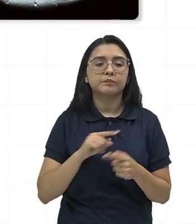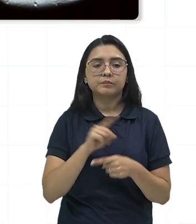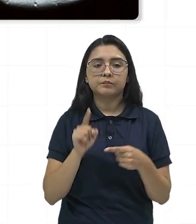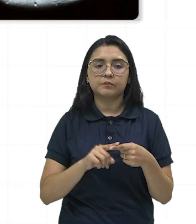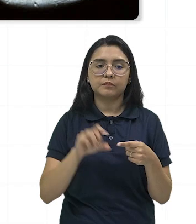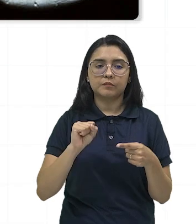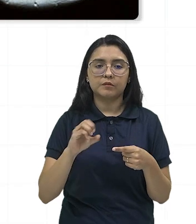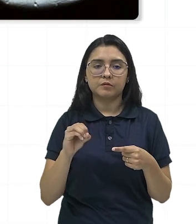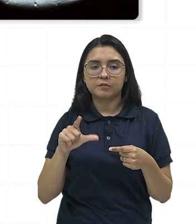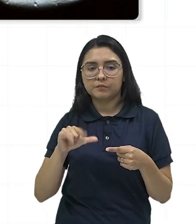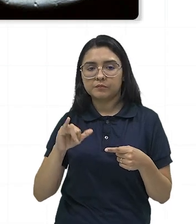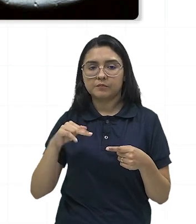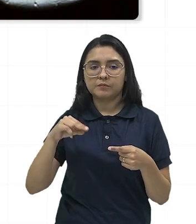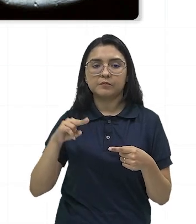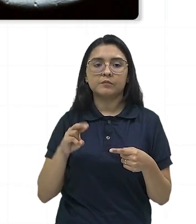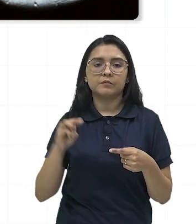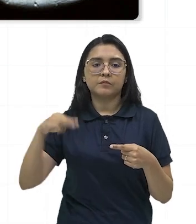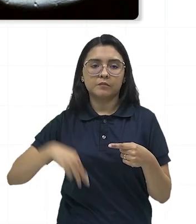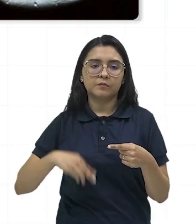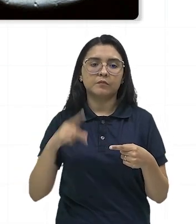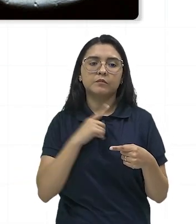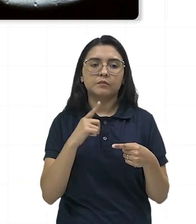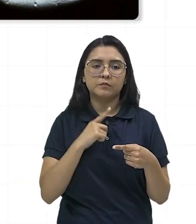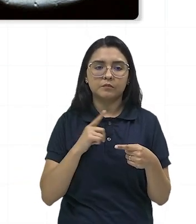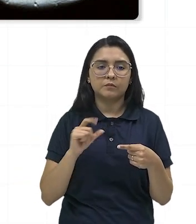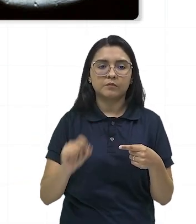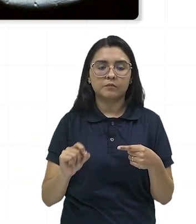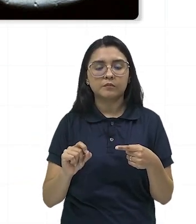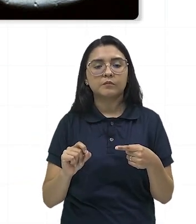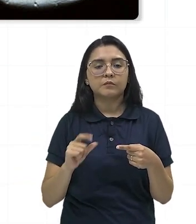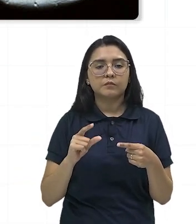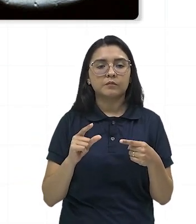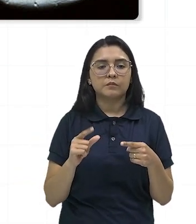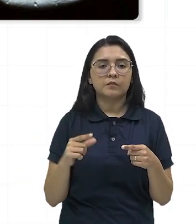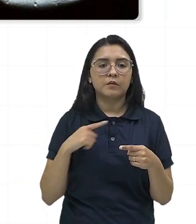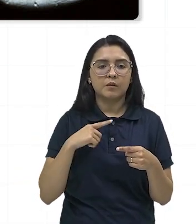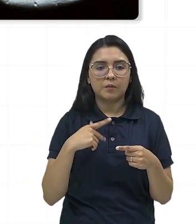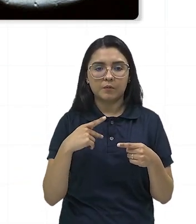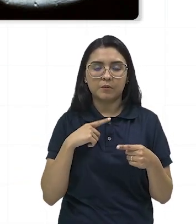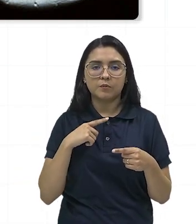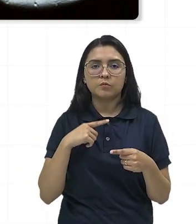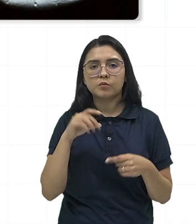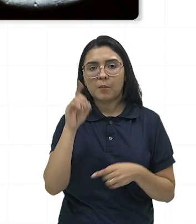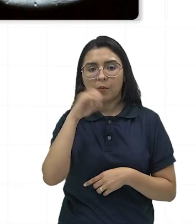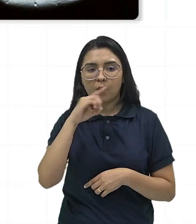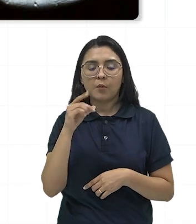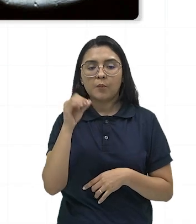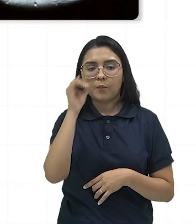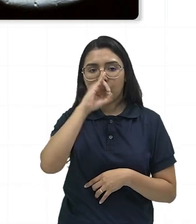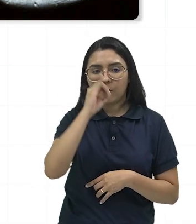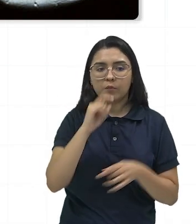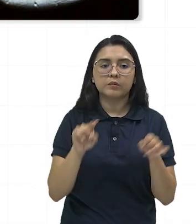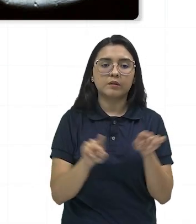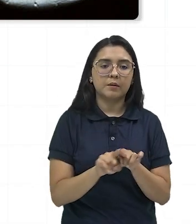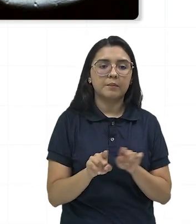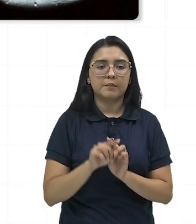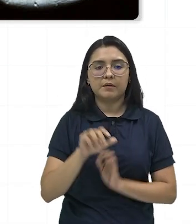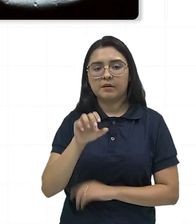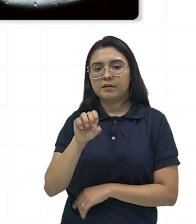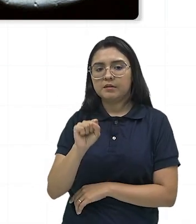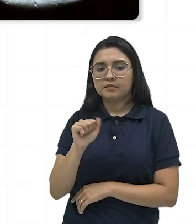tênia solium, que tem o porco como hospedeiro intermediário, e a tênia saginata, que tem o boi como